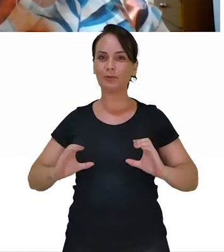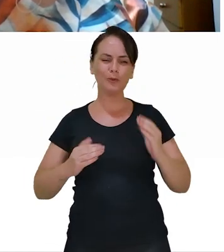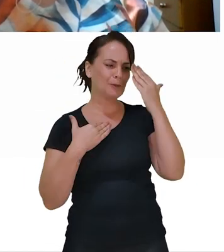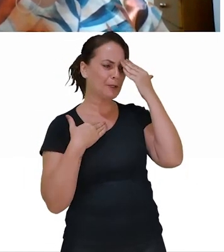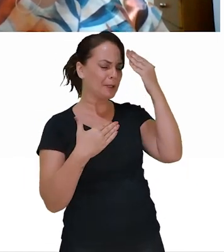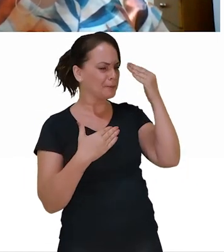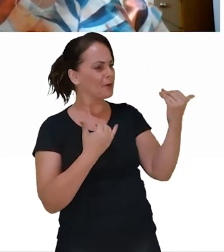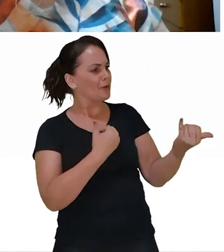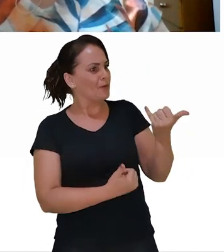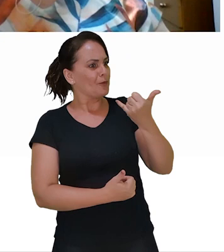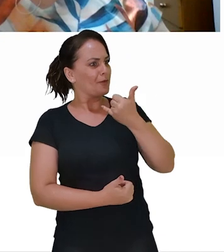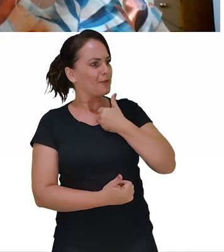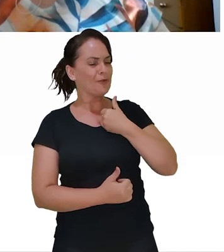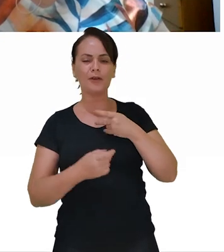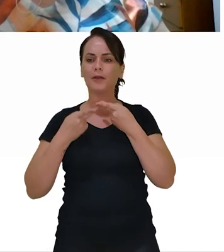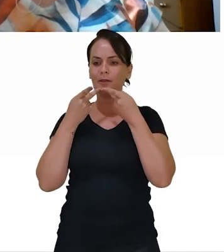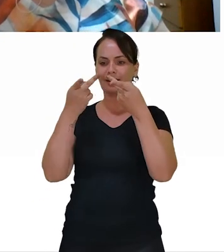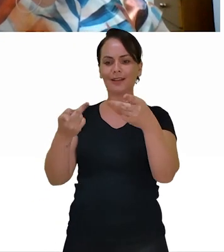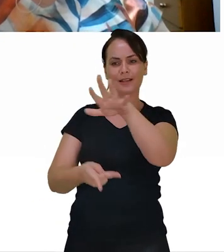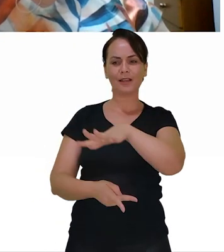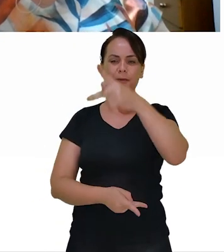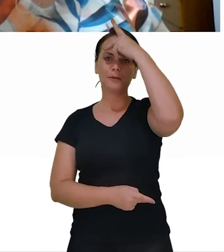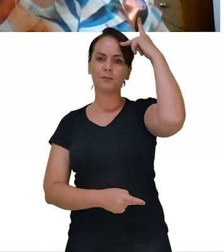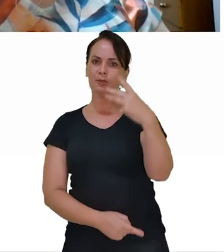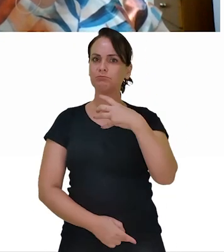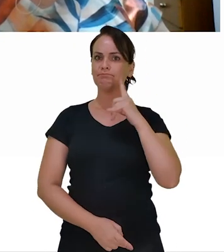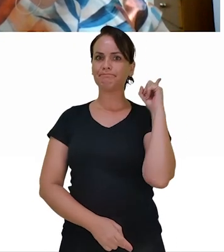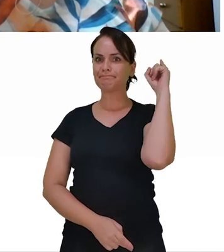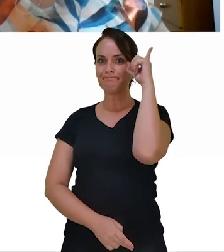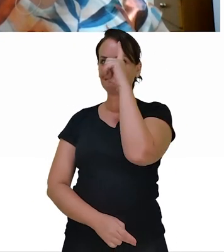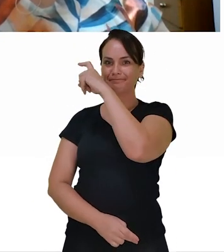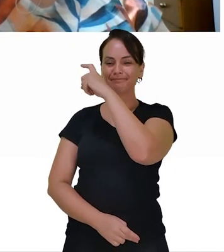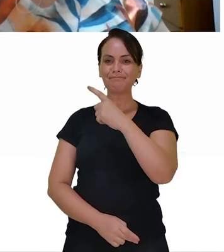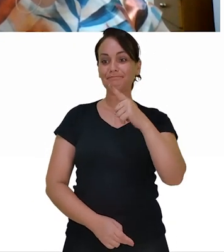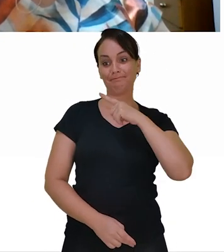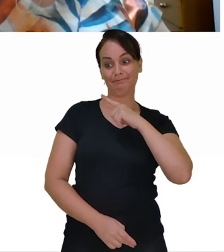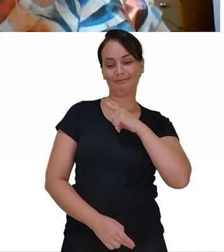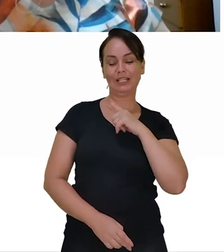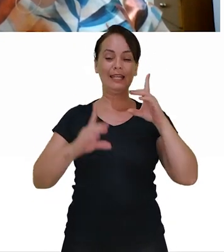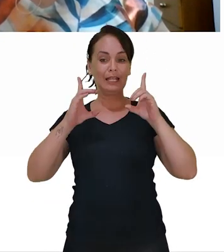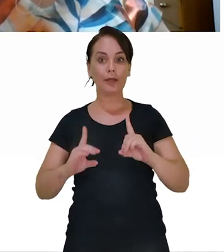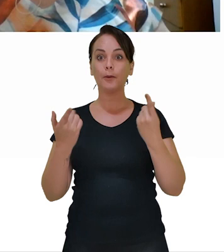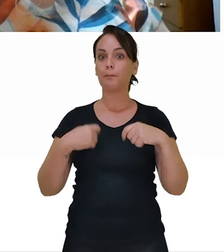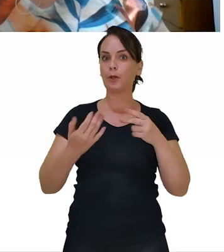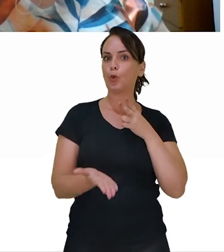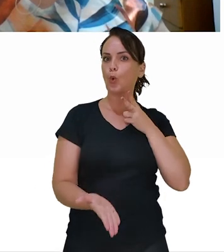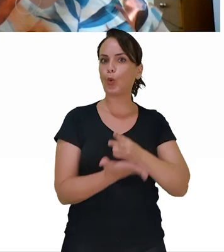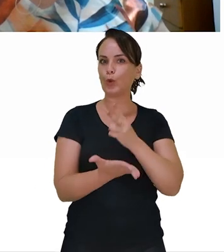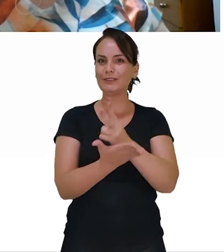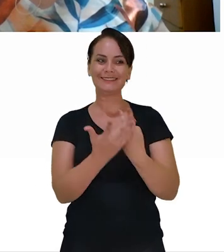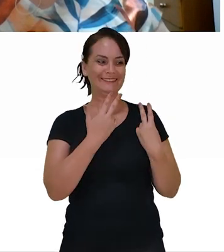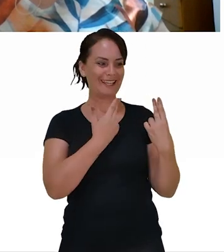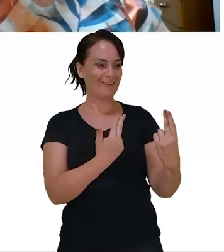final para aquela pessoa que pode ter alguma dificuldade ou que tem essa dificuldade, essa deficiência, e precisa seguir em frente como você